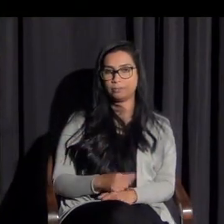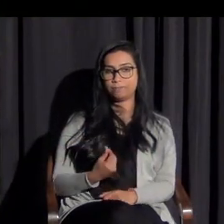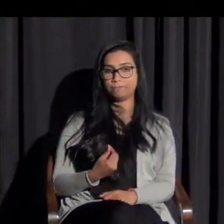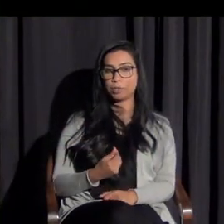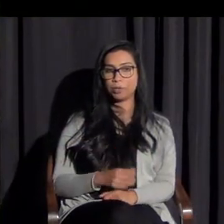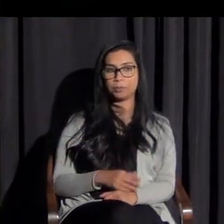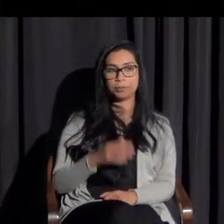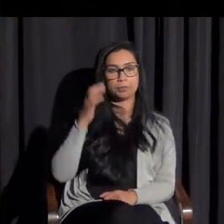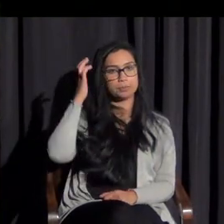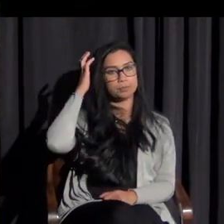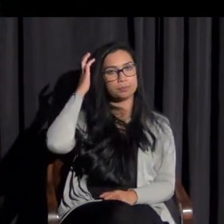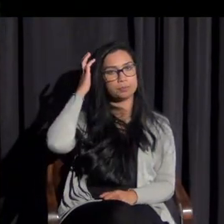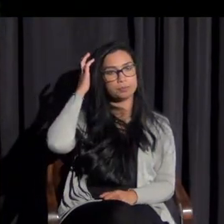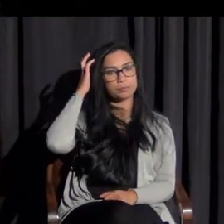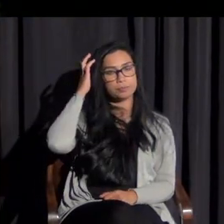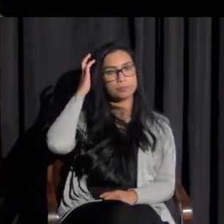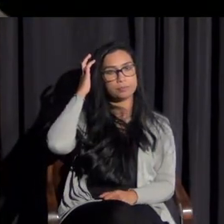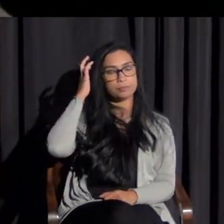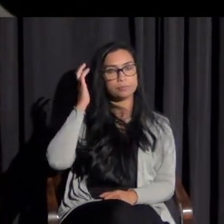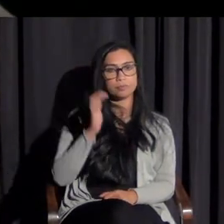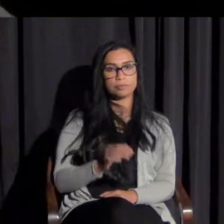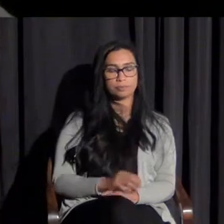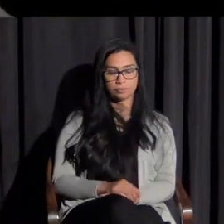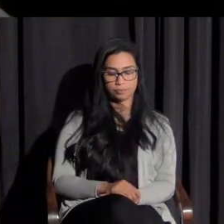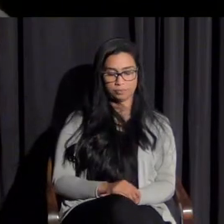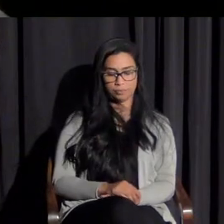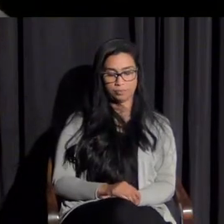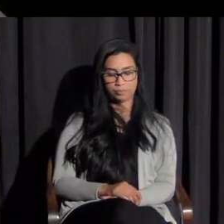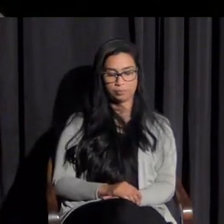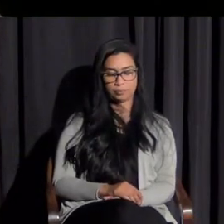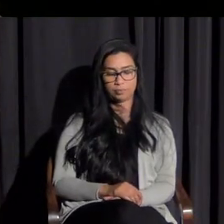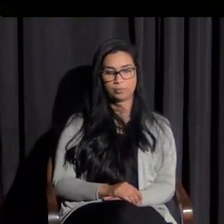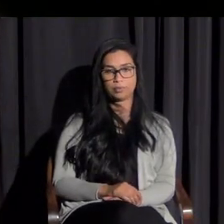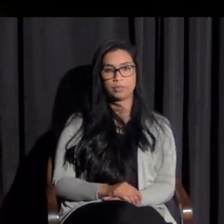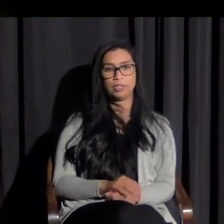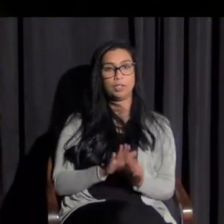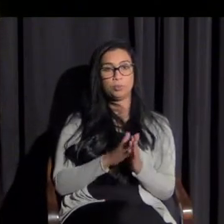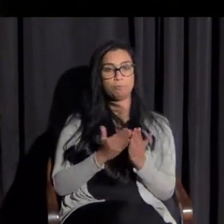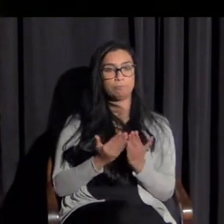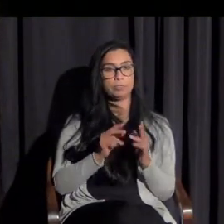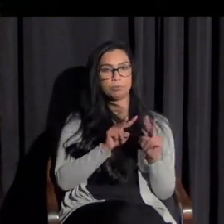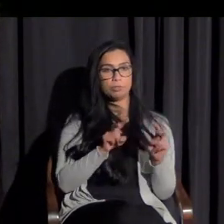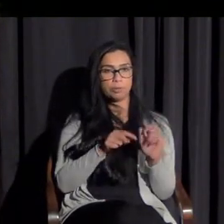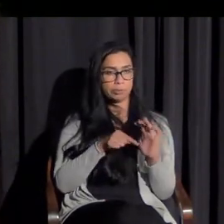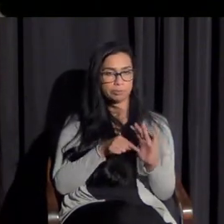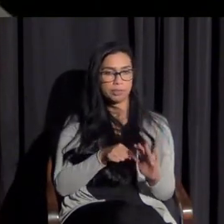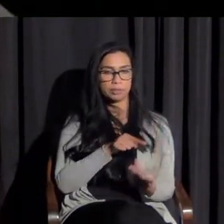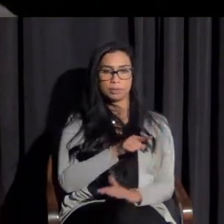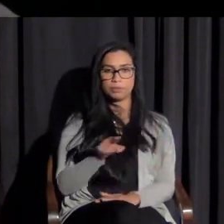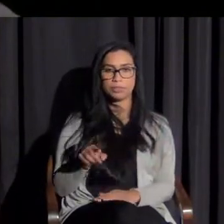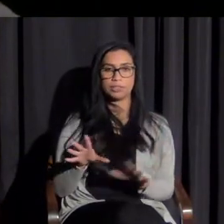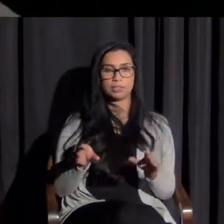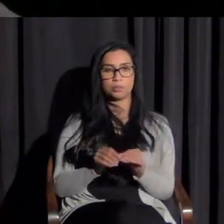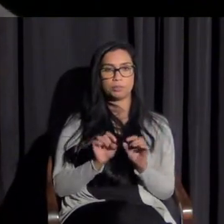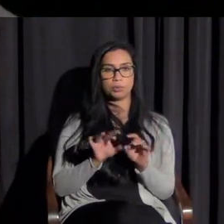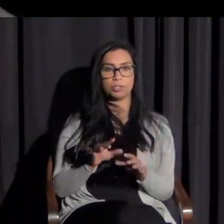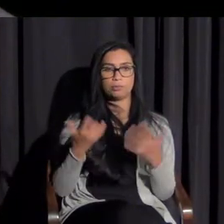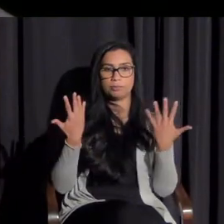trata particularmente dessa questão da necropolítica e as crianças negras. Acho que é isso.